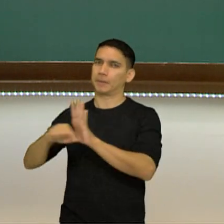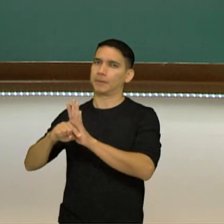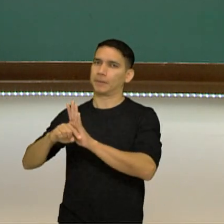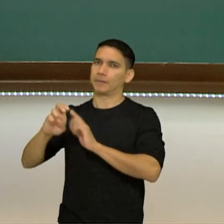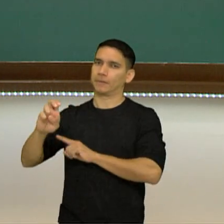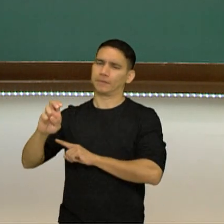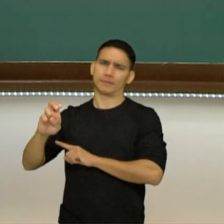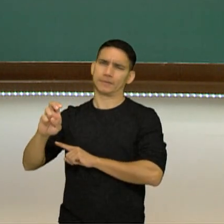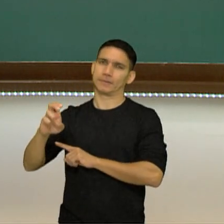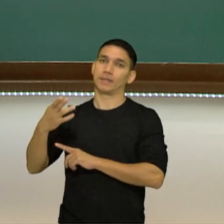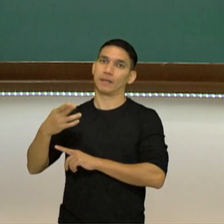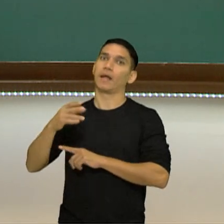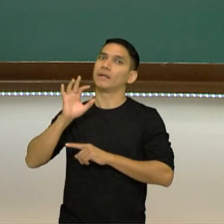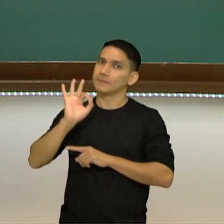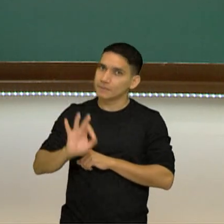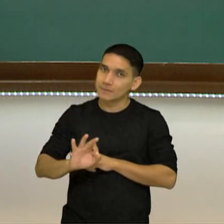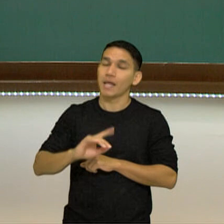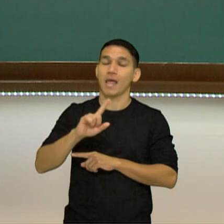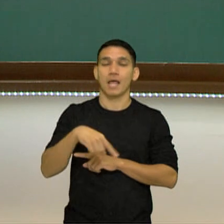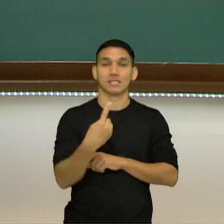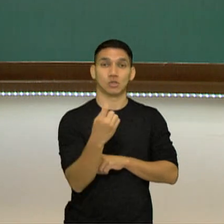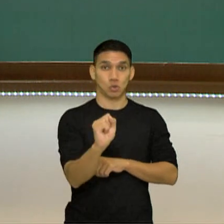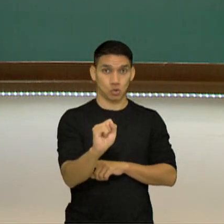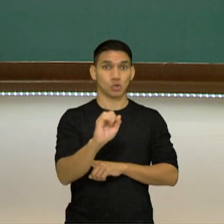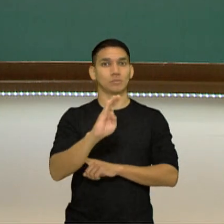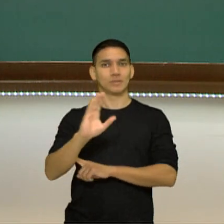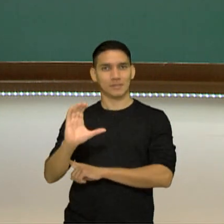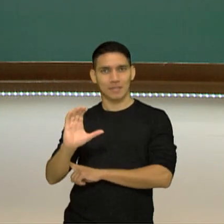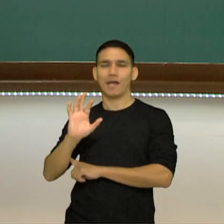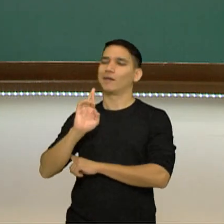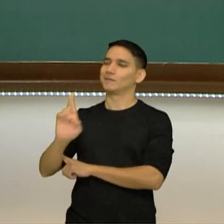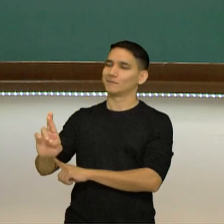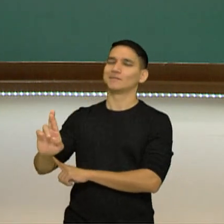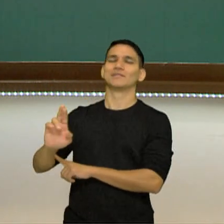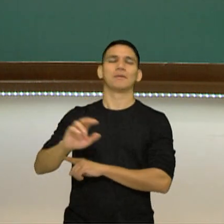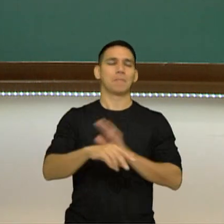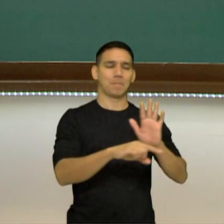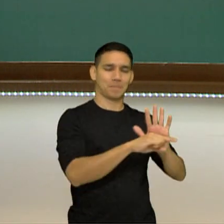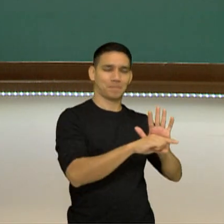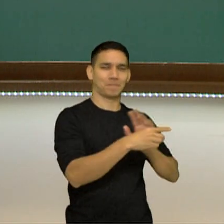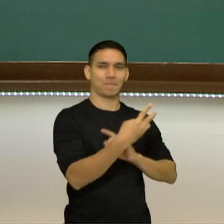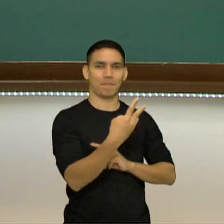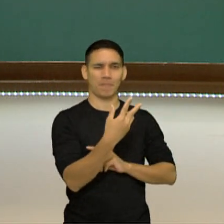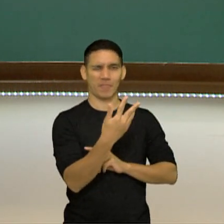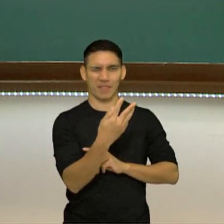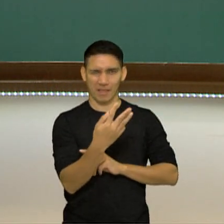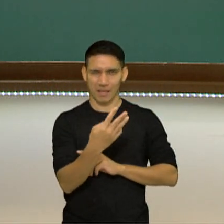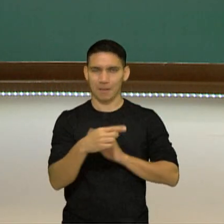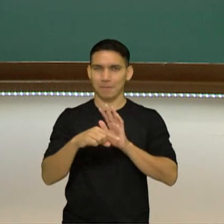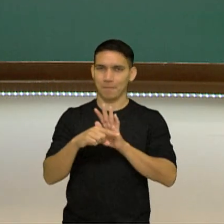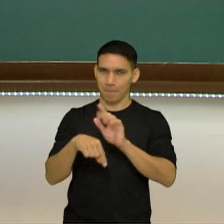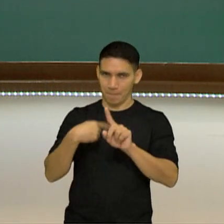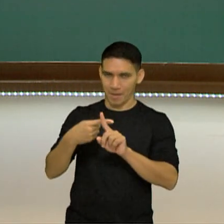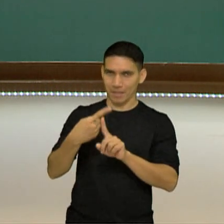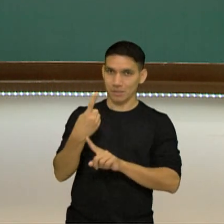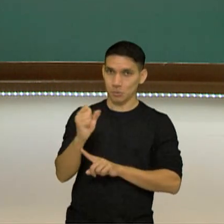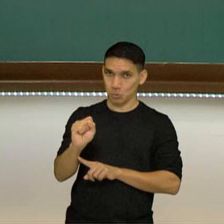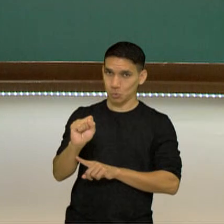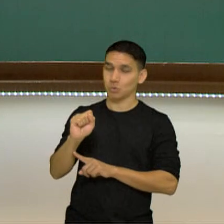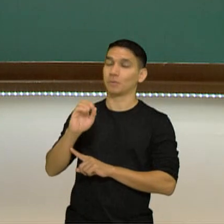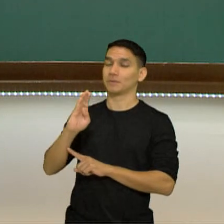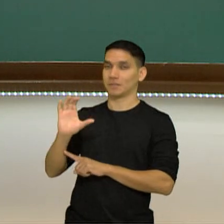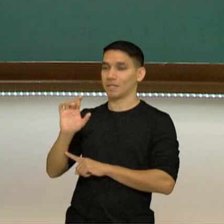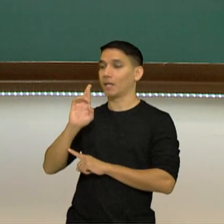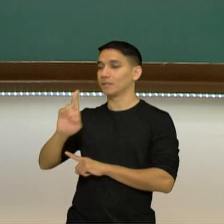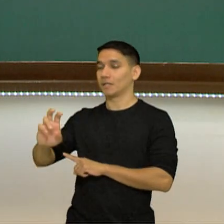pedir tava furado é 18 PC que daí dá certinho 18 - 13516 beleza é Um Desafio